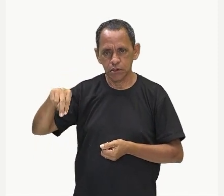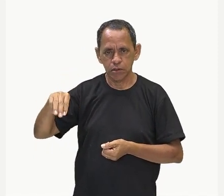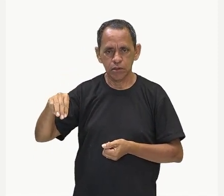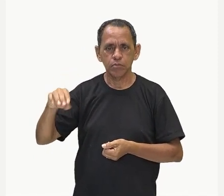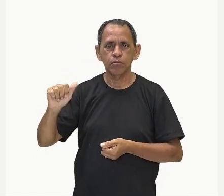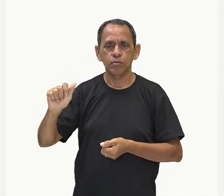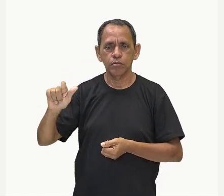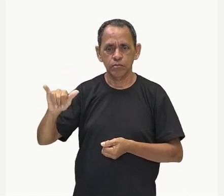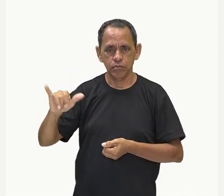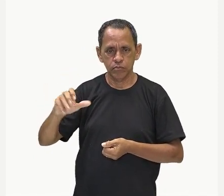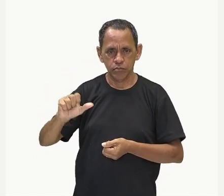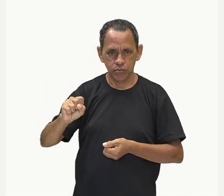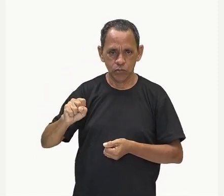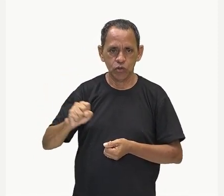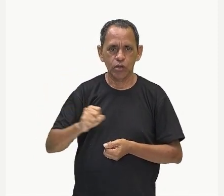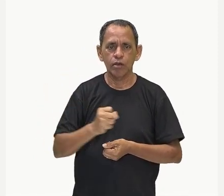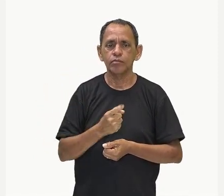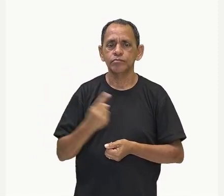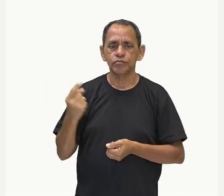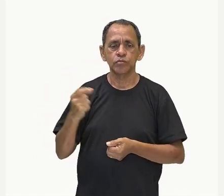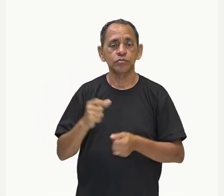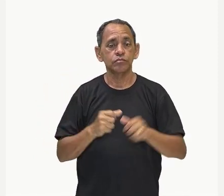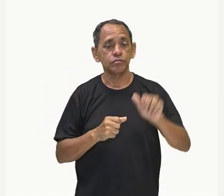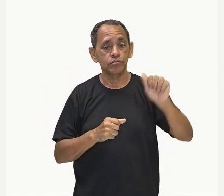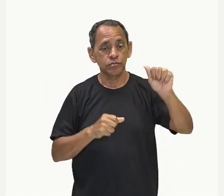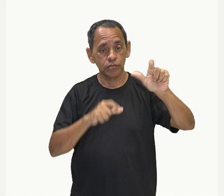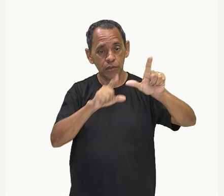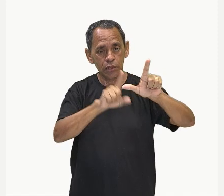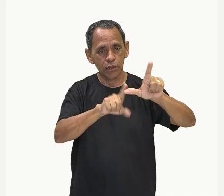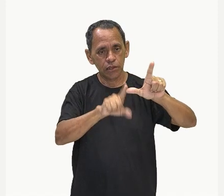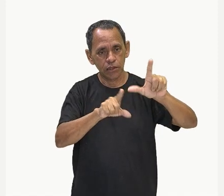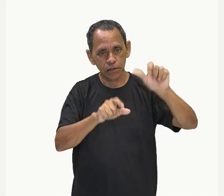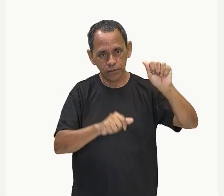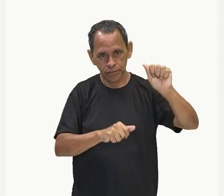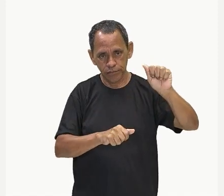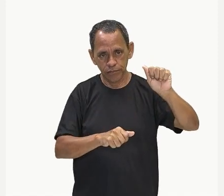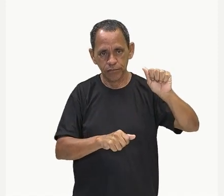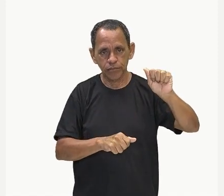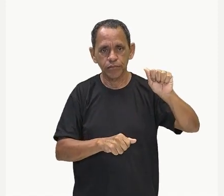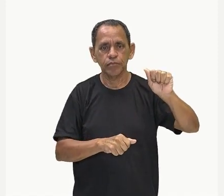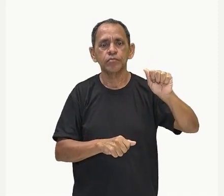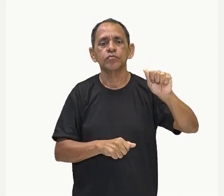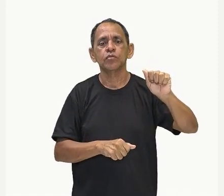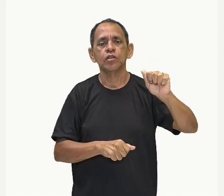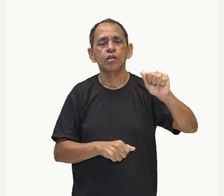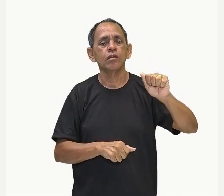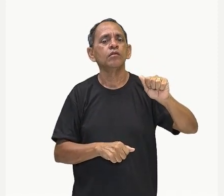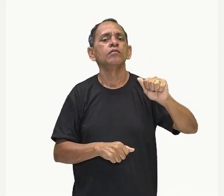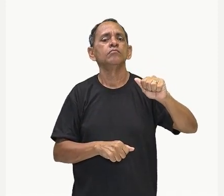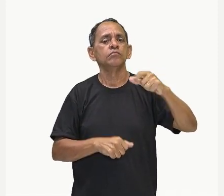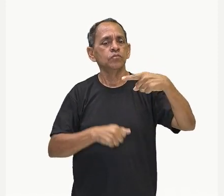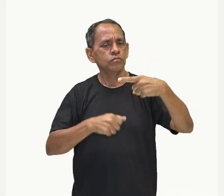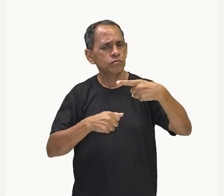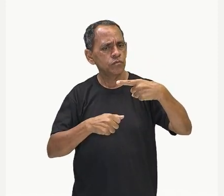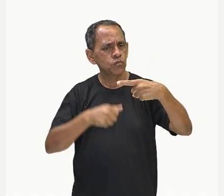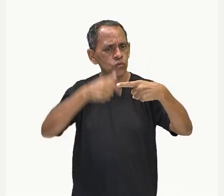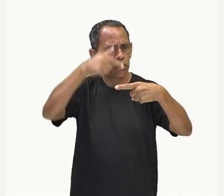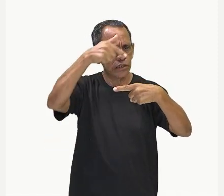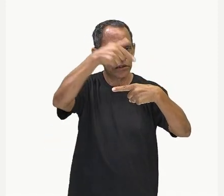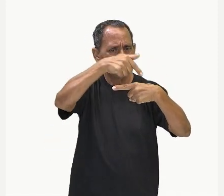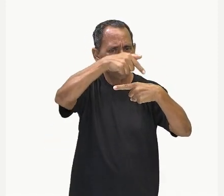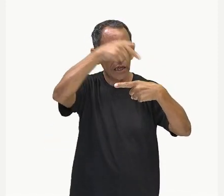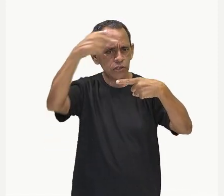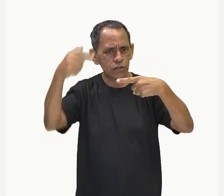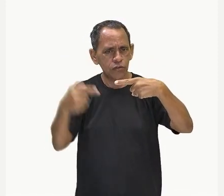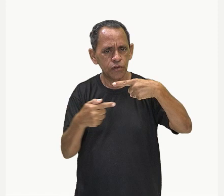fazer aqui alguns exemplos. Por enquanto, passando de fração decimal para números decimais.